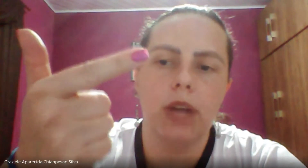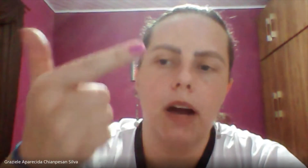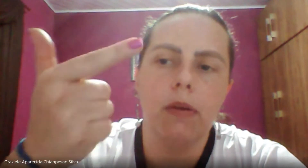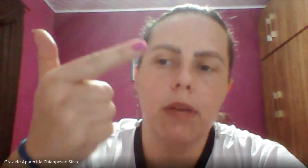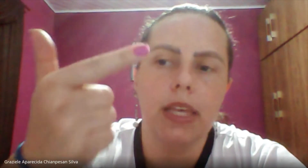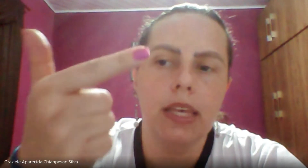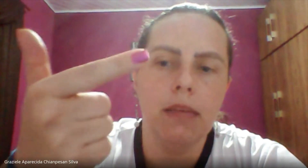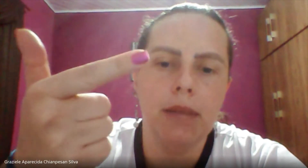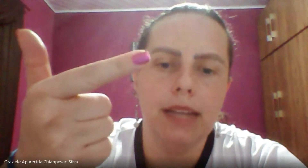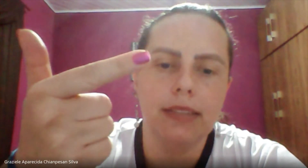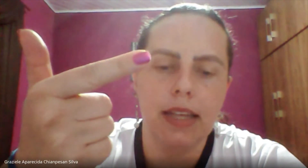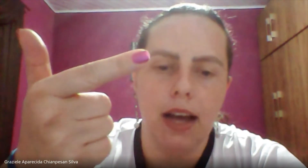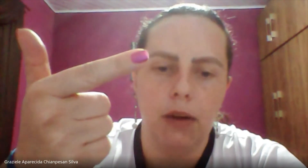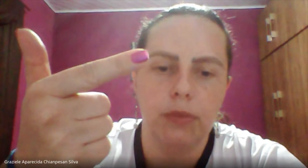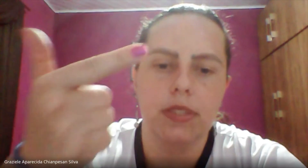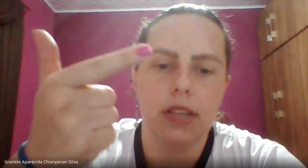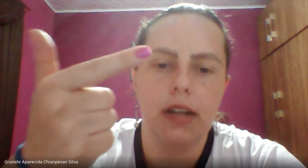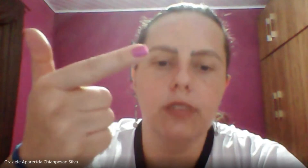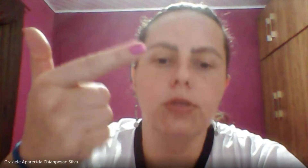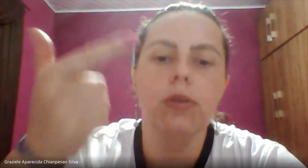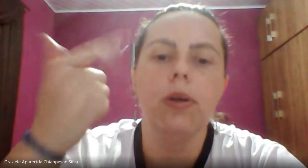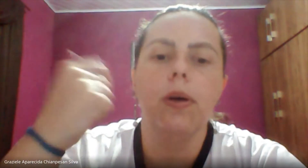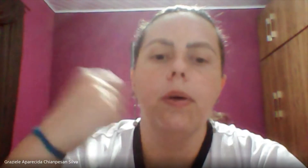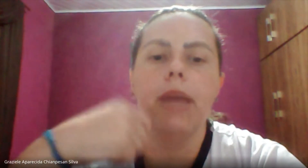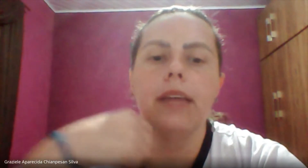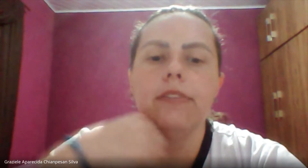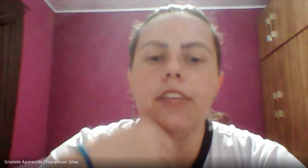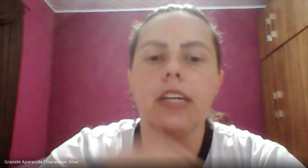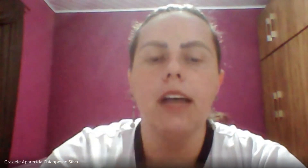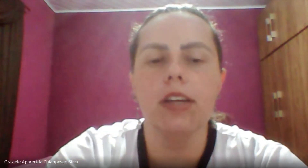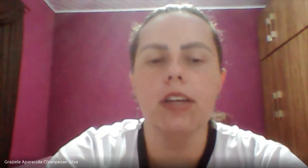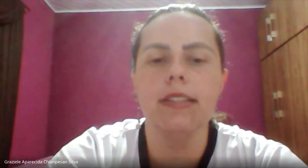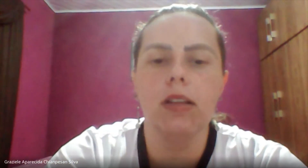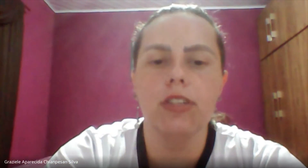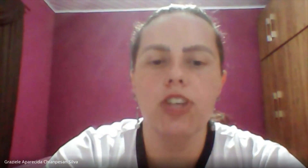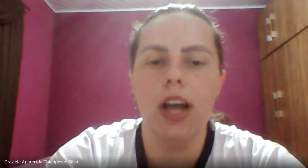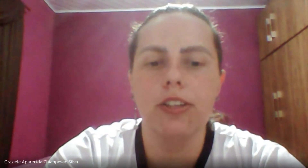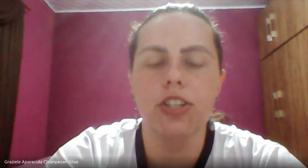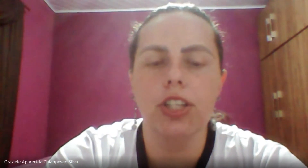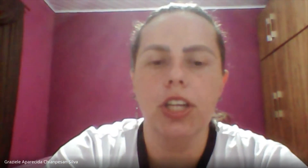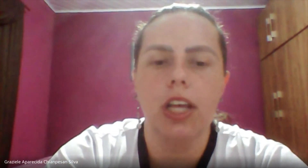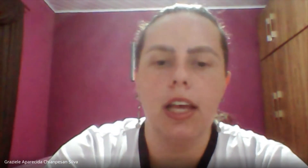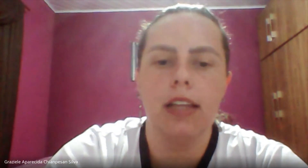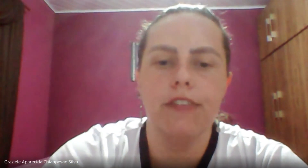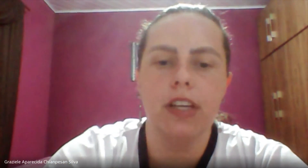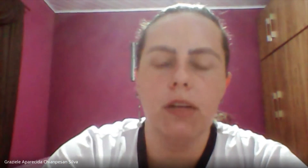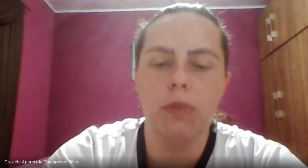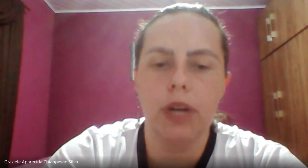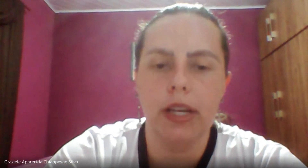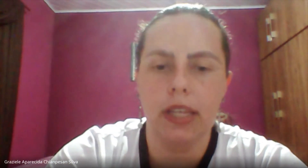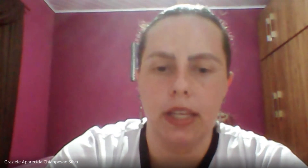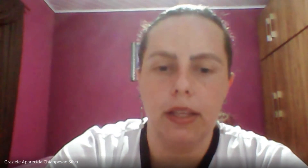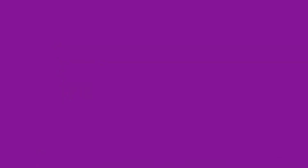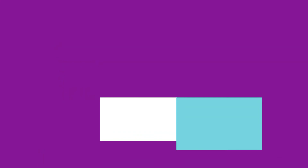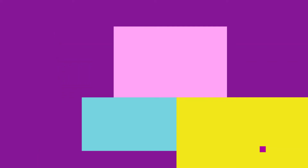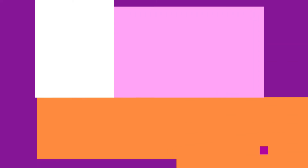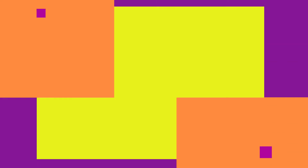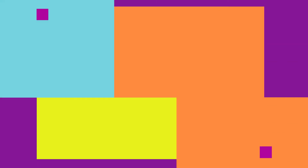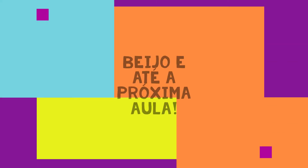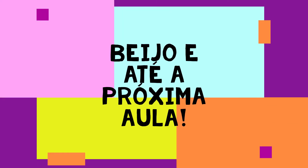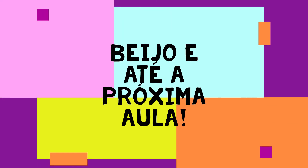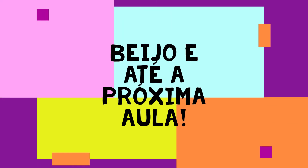patrimônio cultural imaterial. Certo? Bem, a nossa aula de arte, ela fica por aqui.